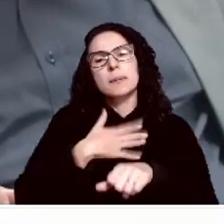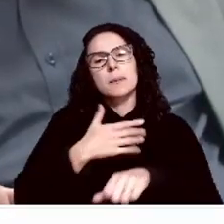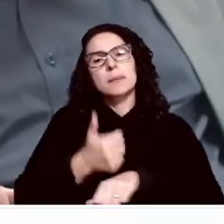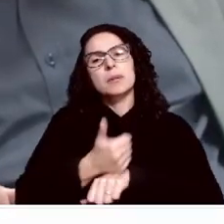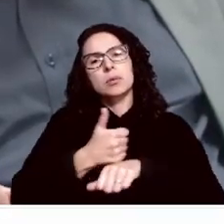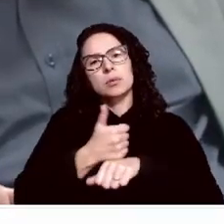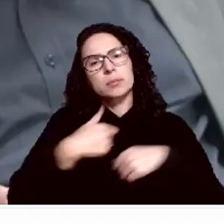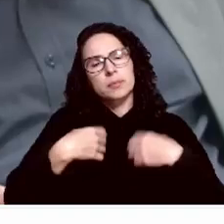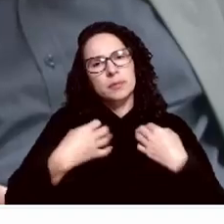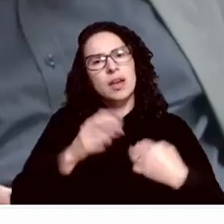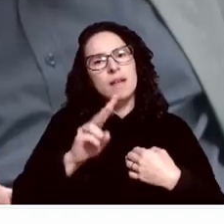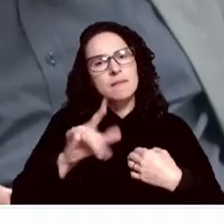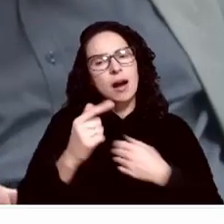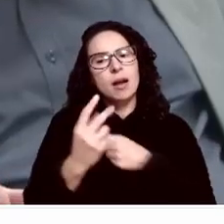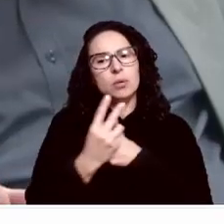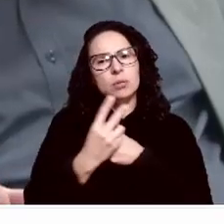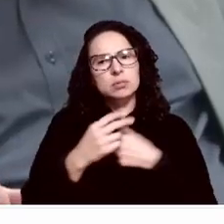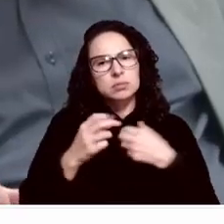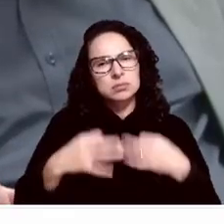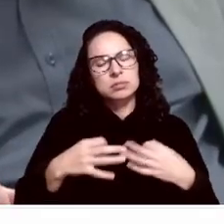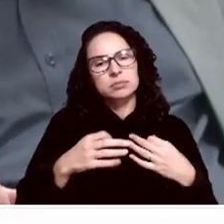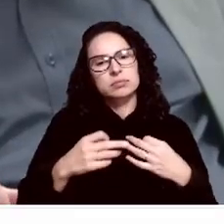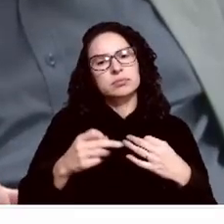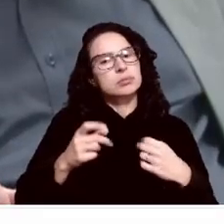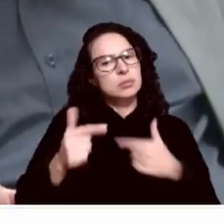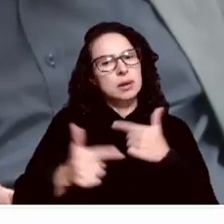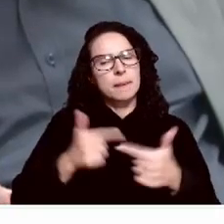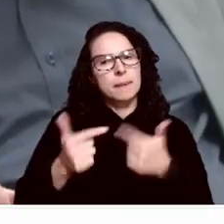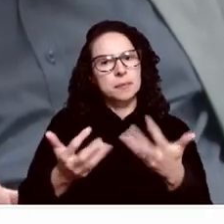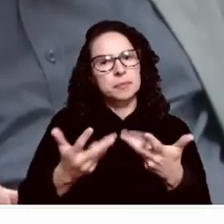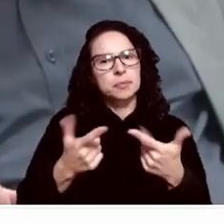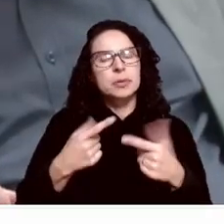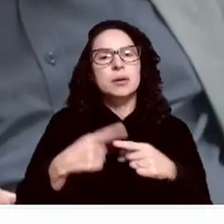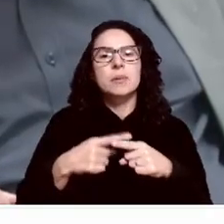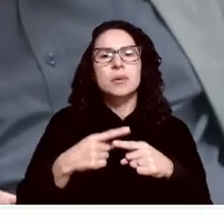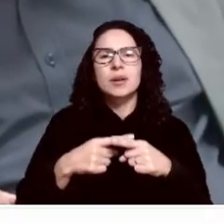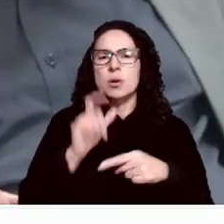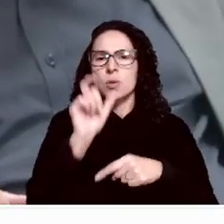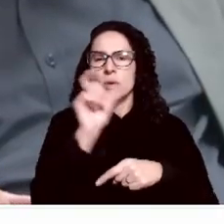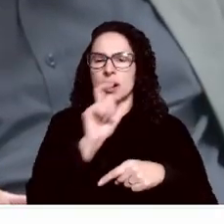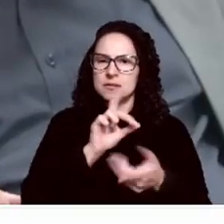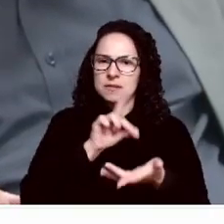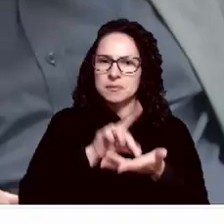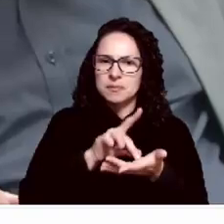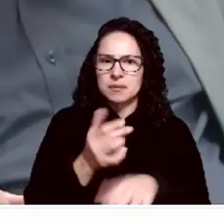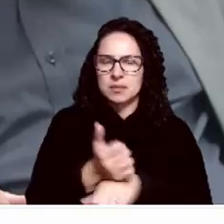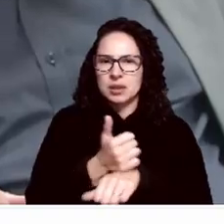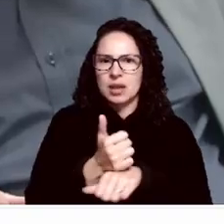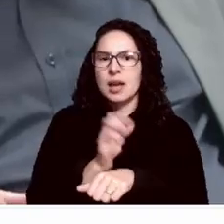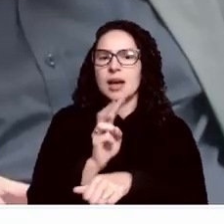vai sempre se cuidar e se preservar o seu trabalho. Porque o grafiteiro de verdade, ele